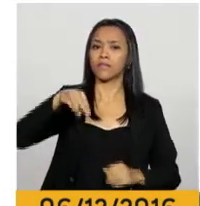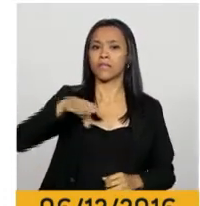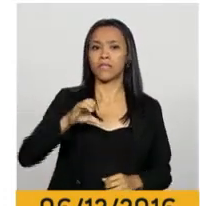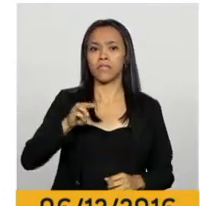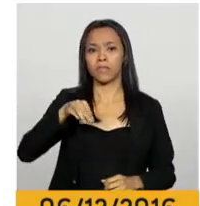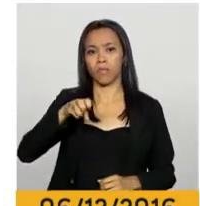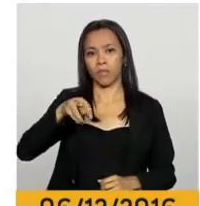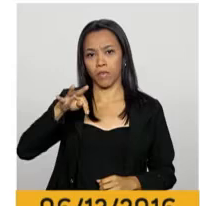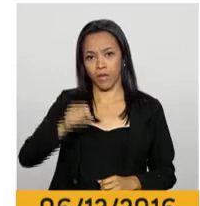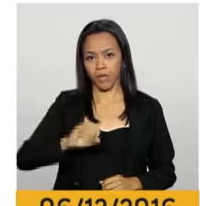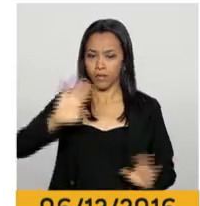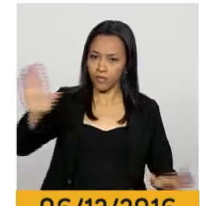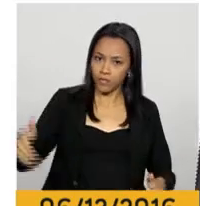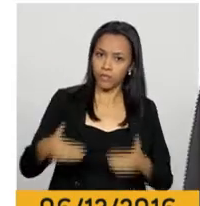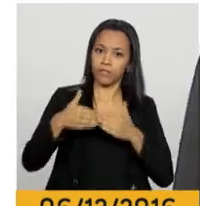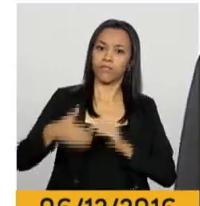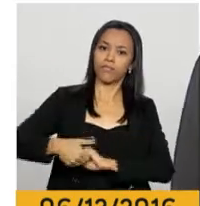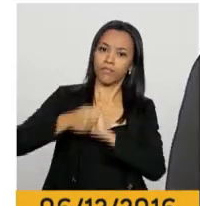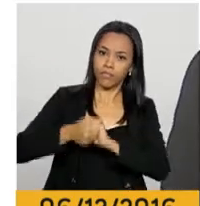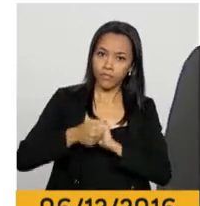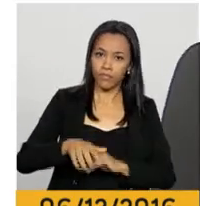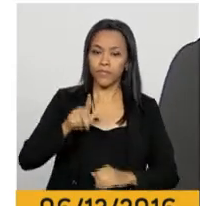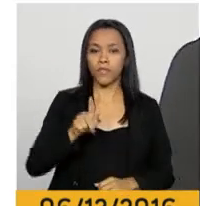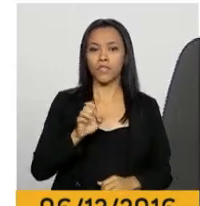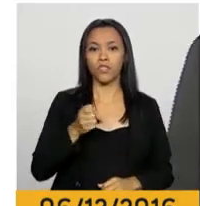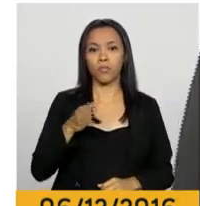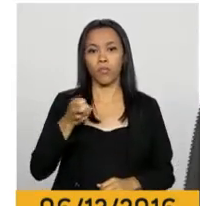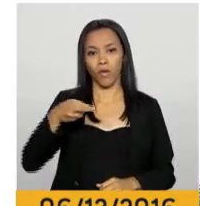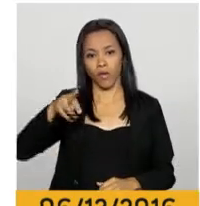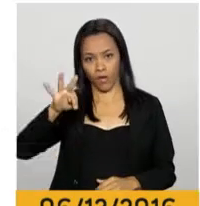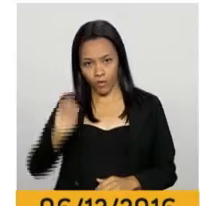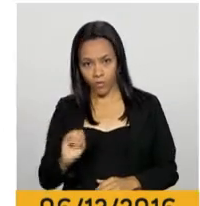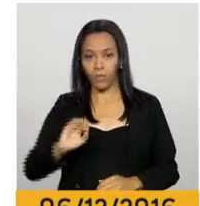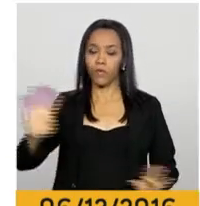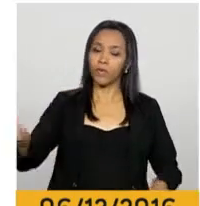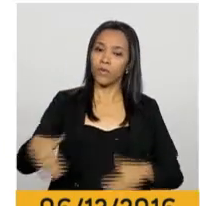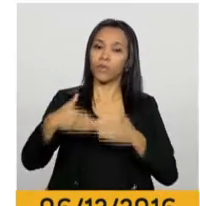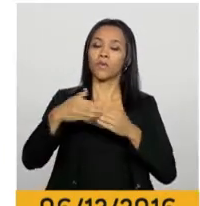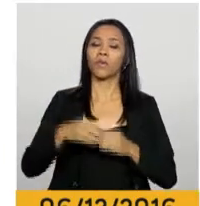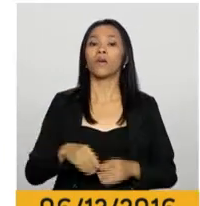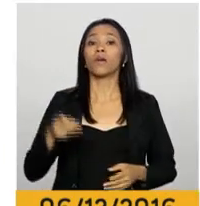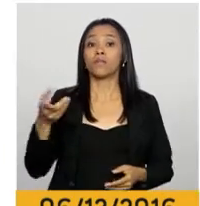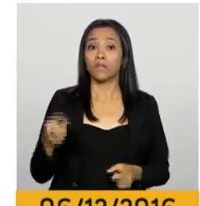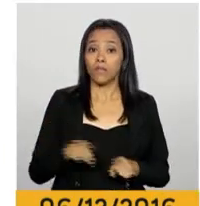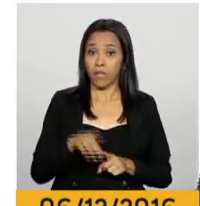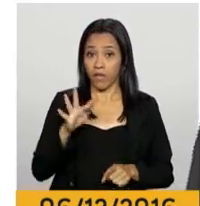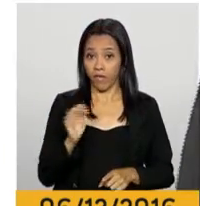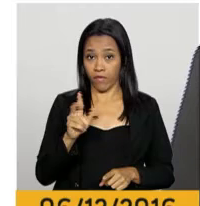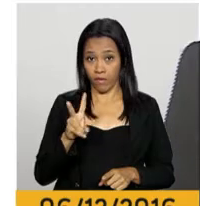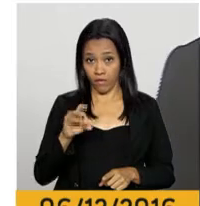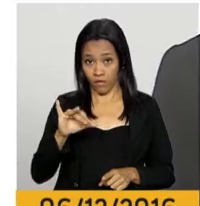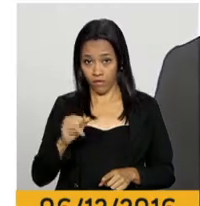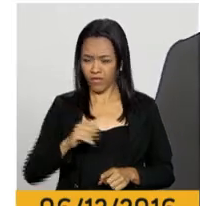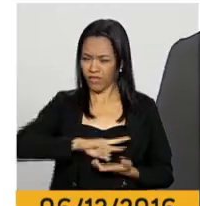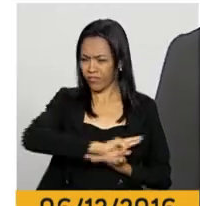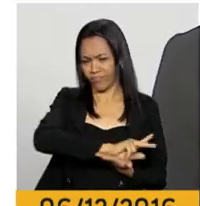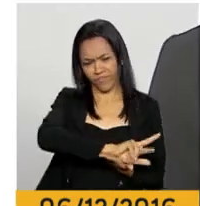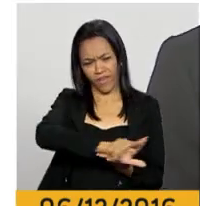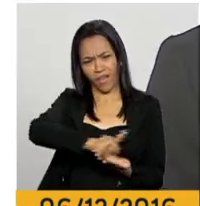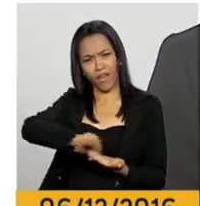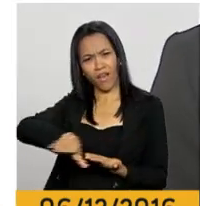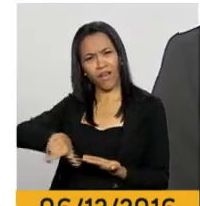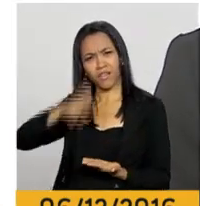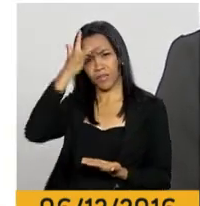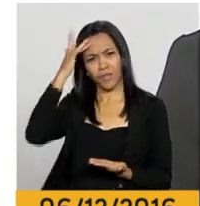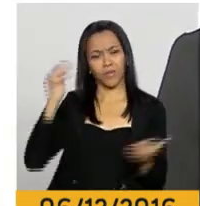doce tuba o gilberto occhi whip o edson rogatti feito todas as autoridades